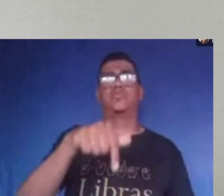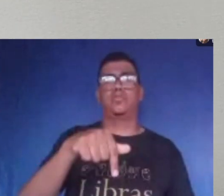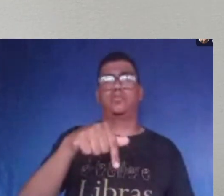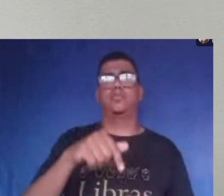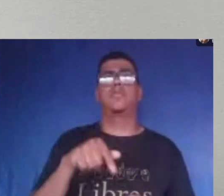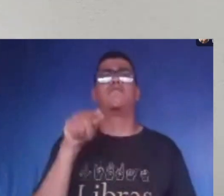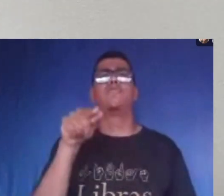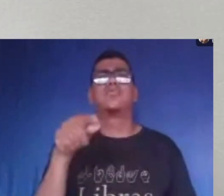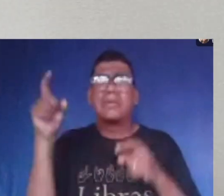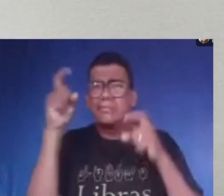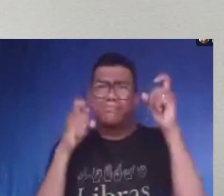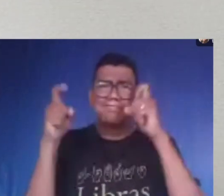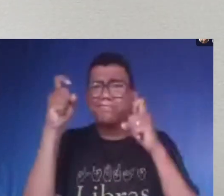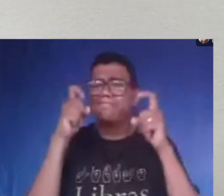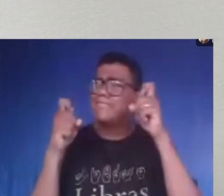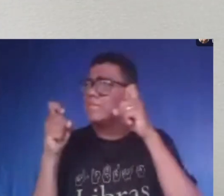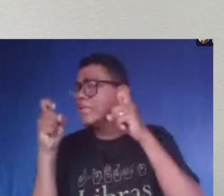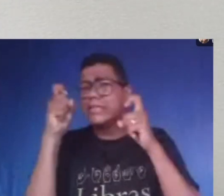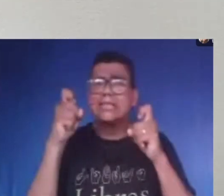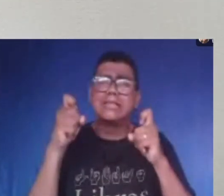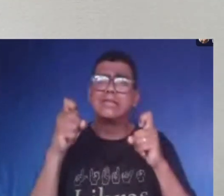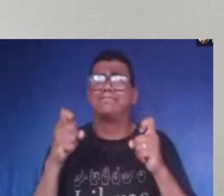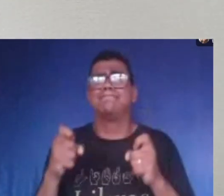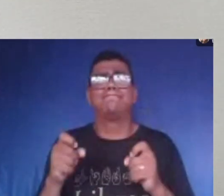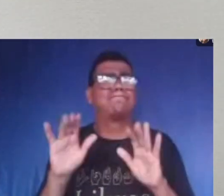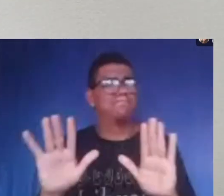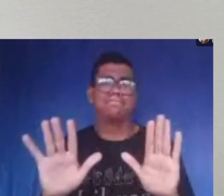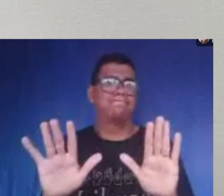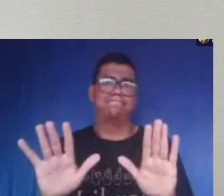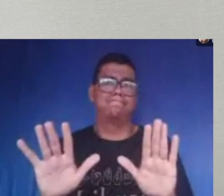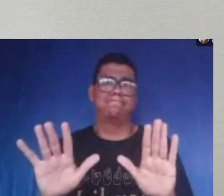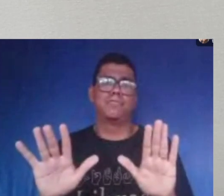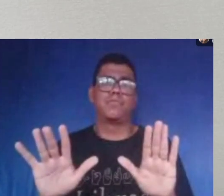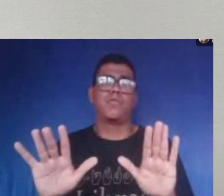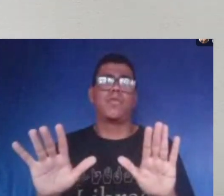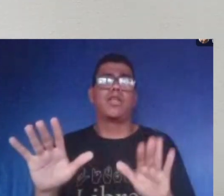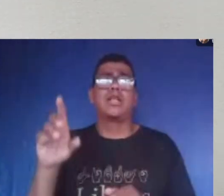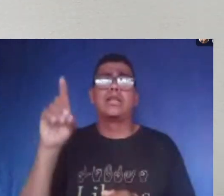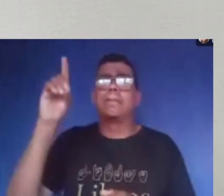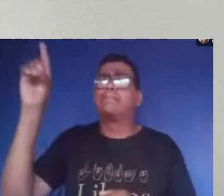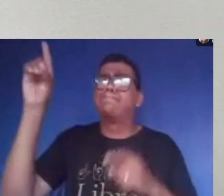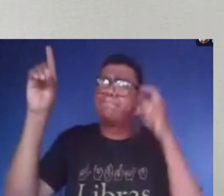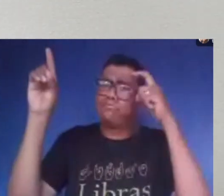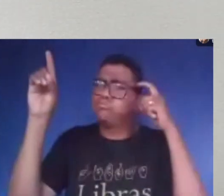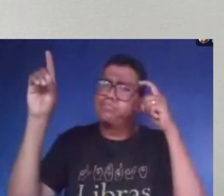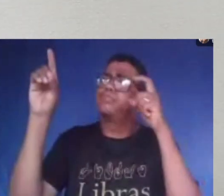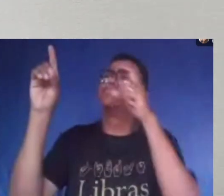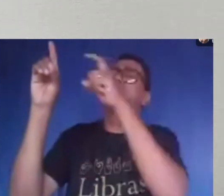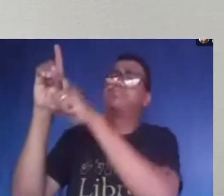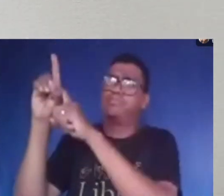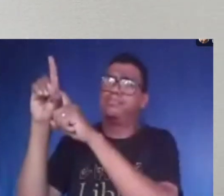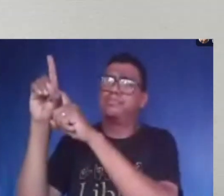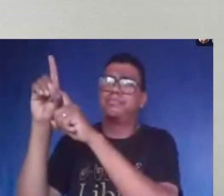tão nervoso, ou até mais do que eles. Evidentemente que todos nós somos de carne e osso, e nós também ficamos